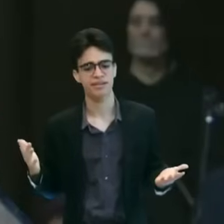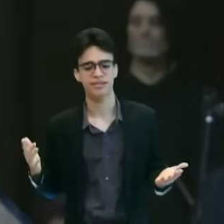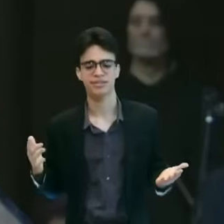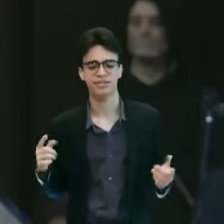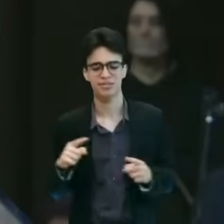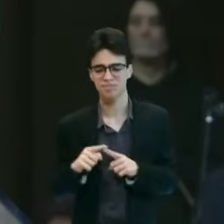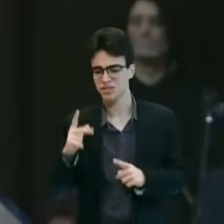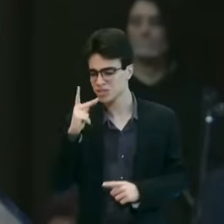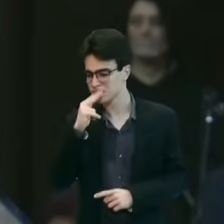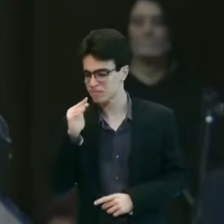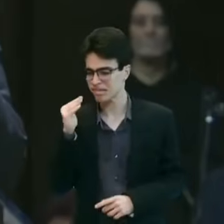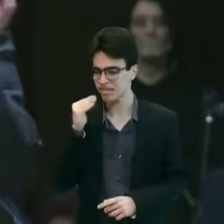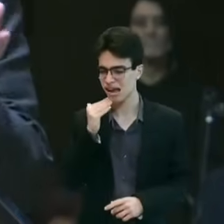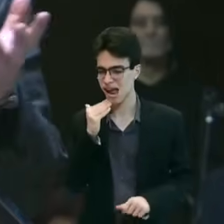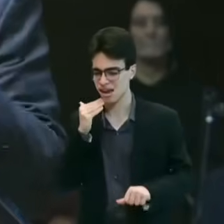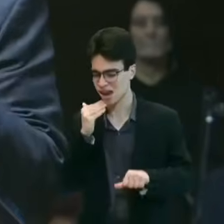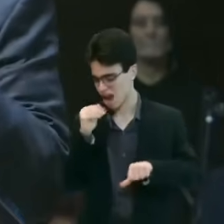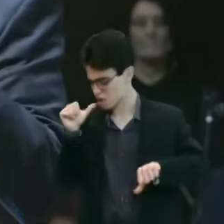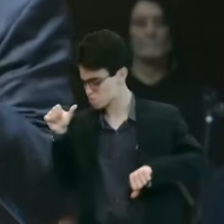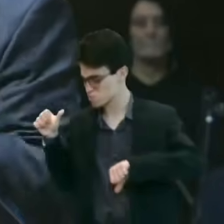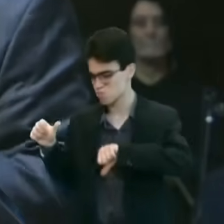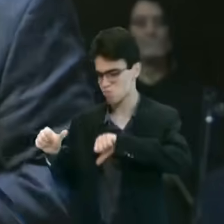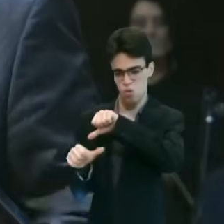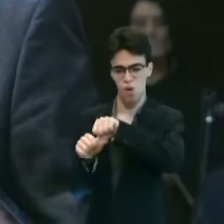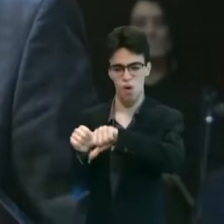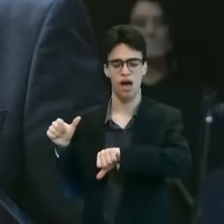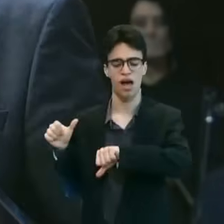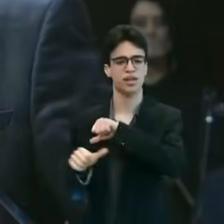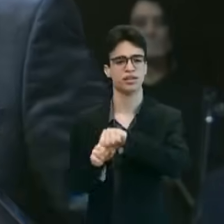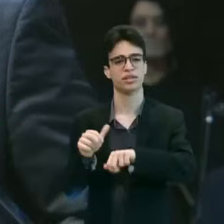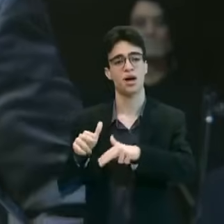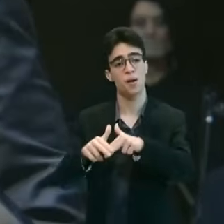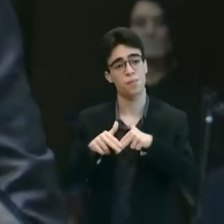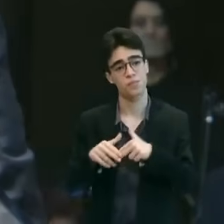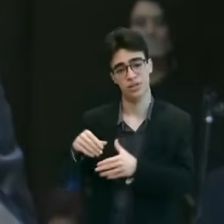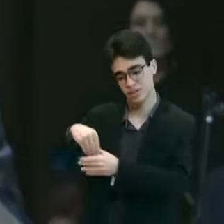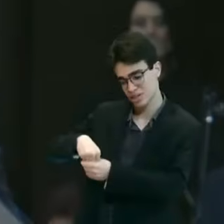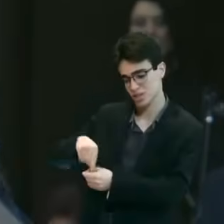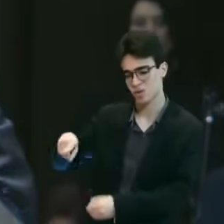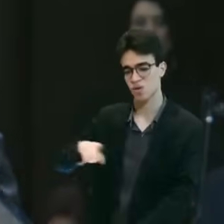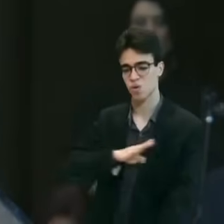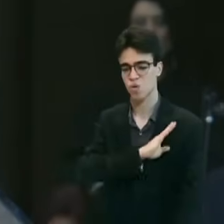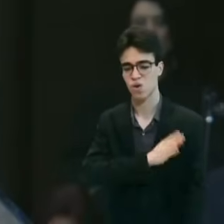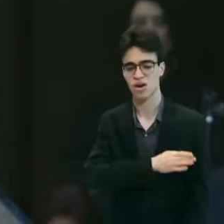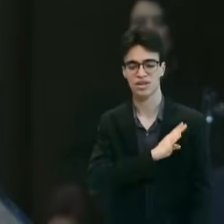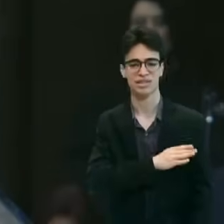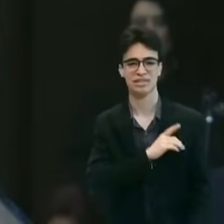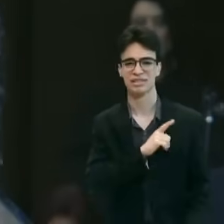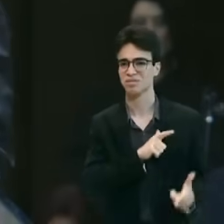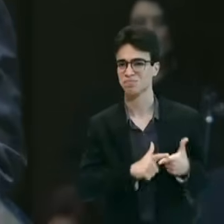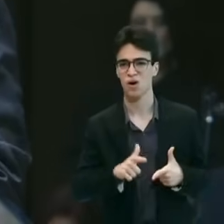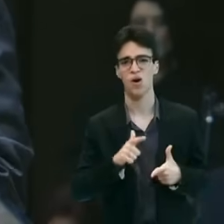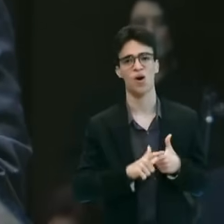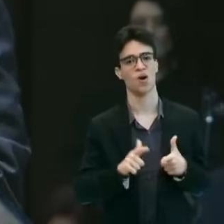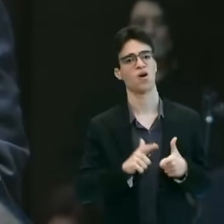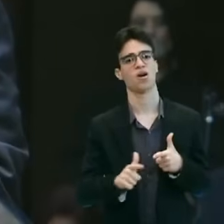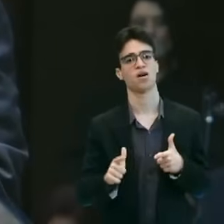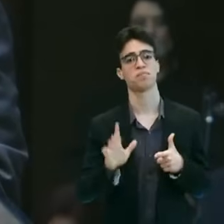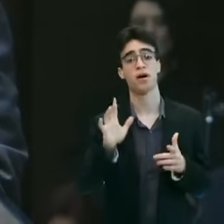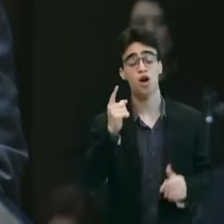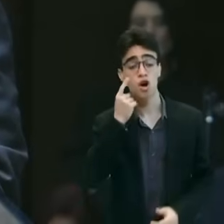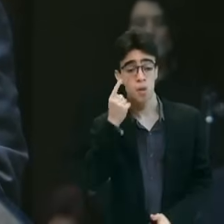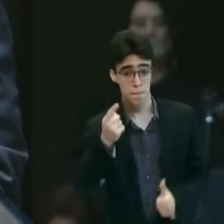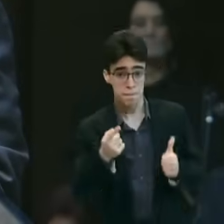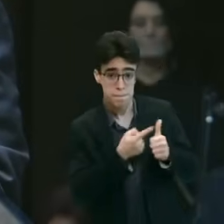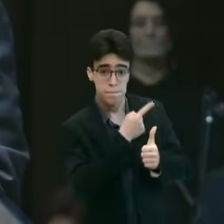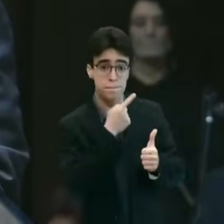foi desfigurada por esses conflitos do seu coração. E o primeiro conflito que eu encontrei aqui